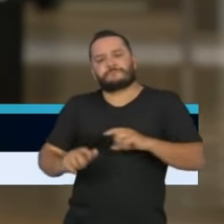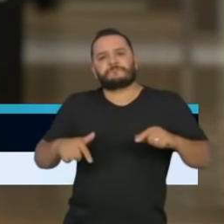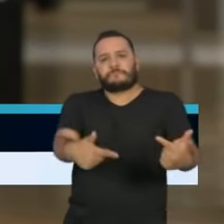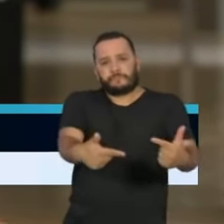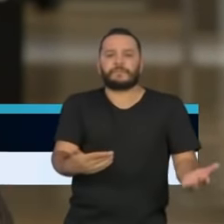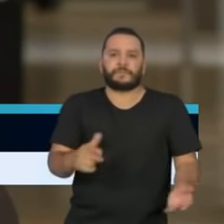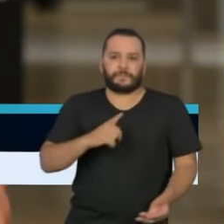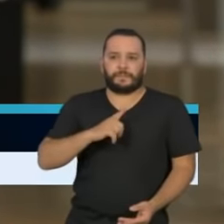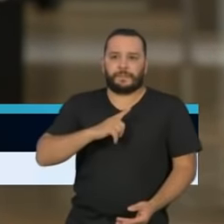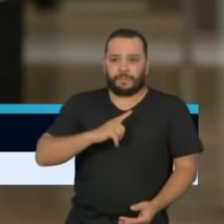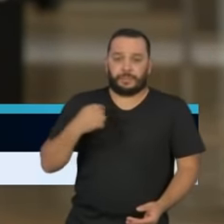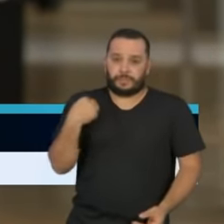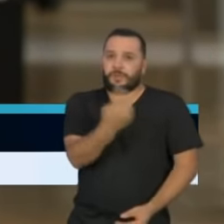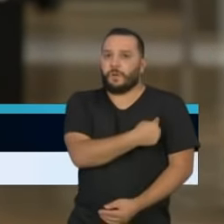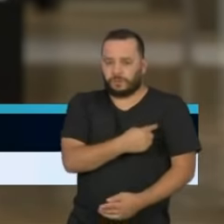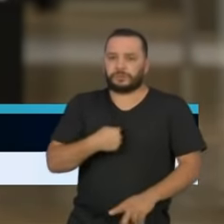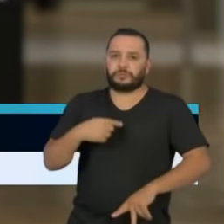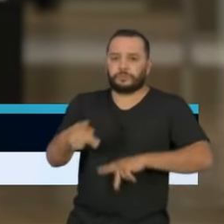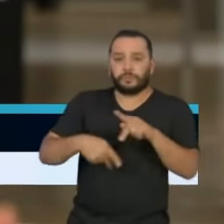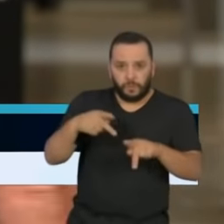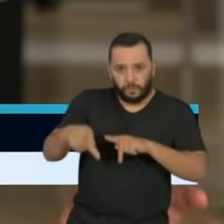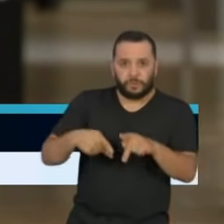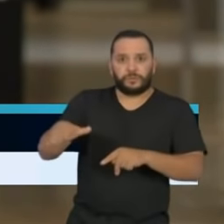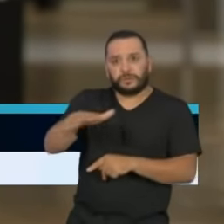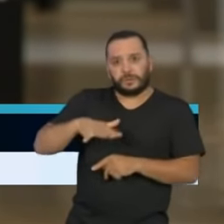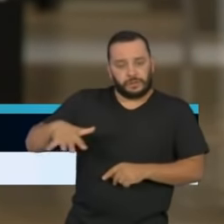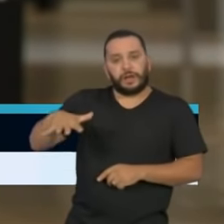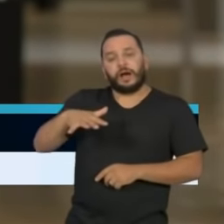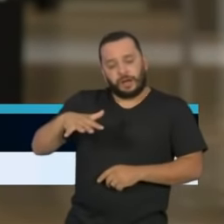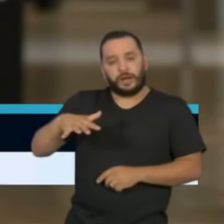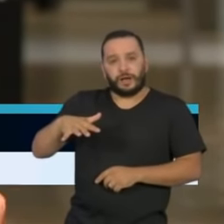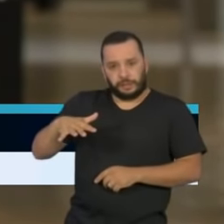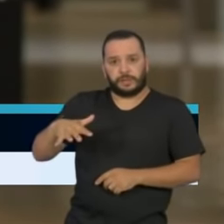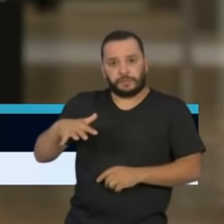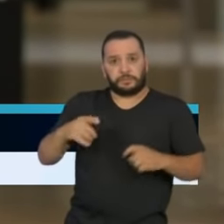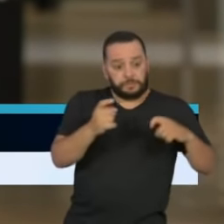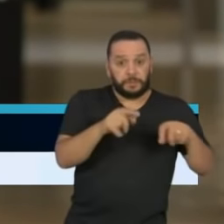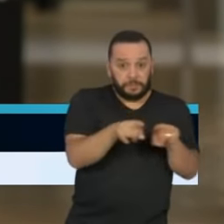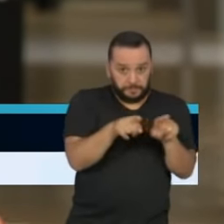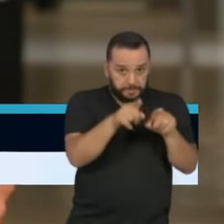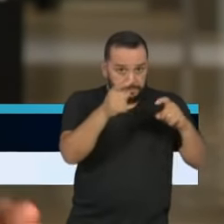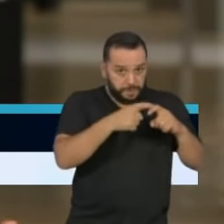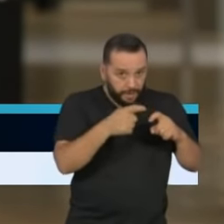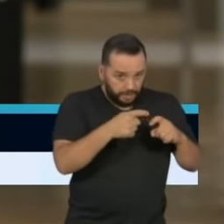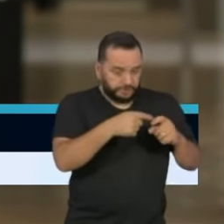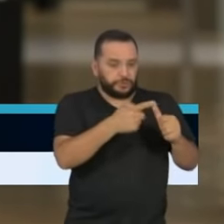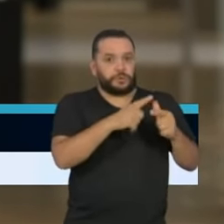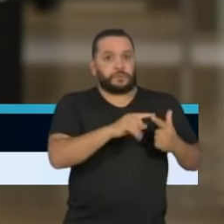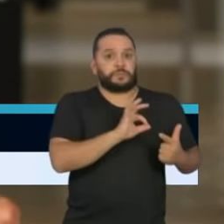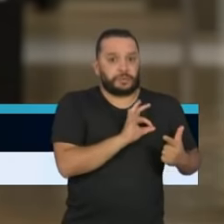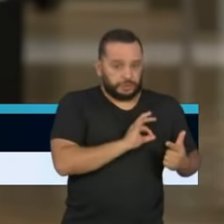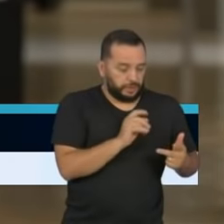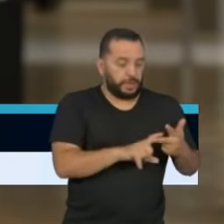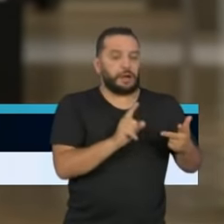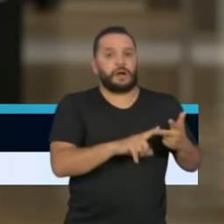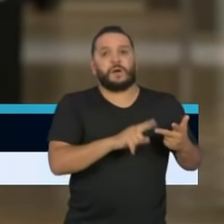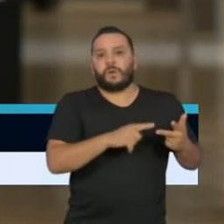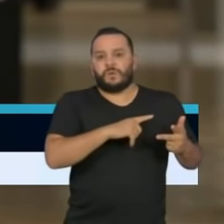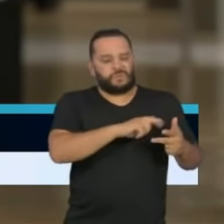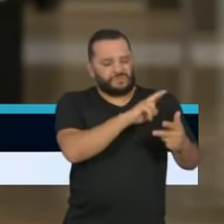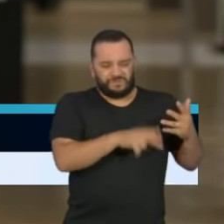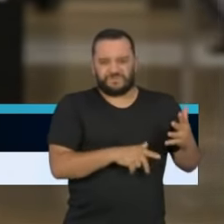nós, a população de médicos, profissionais da área de saúde, policial, corajosamente, competentemente, vai ser solidária e